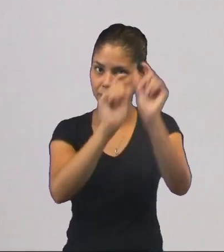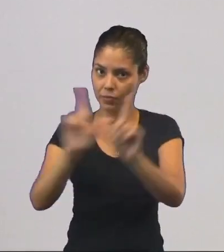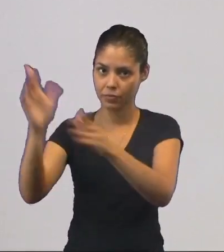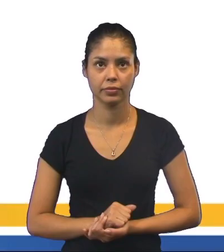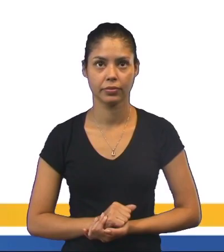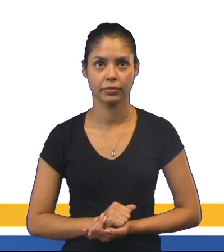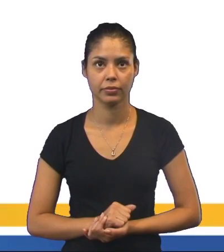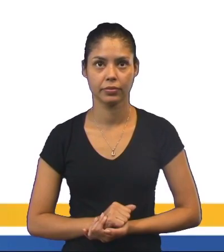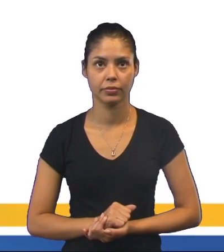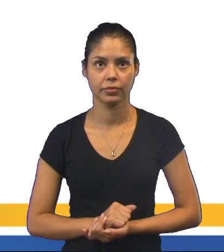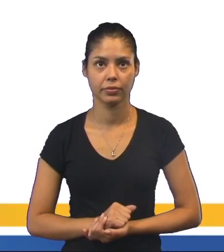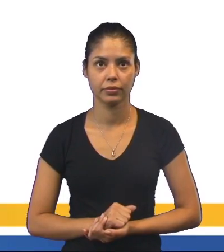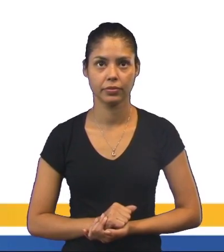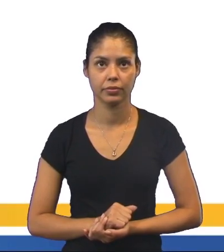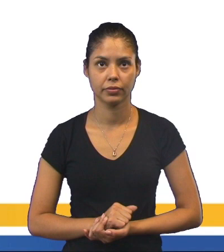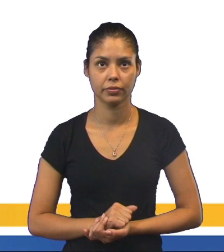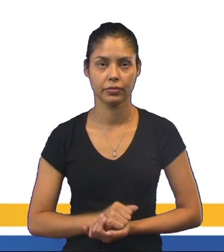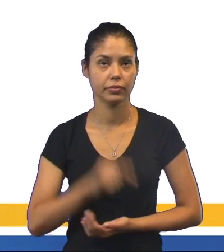telinha.